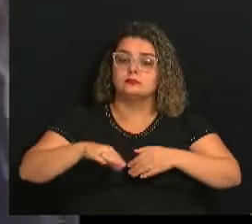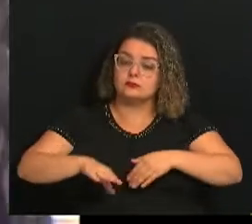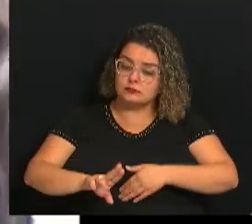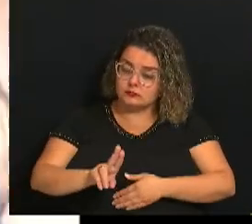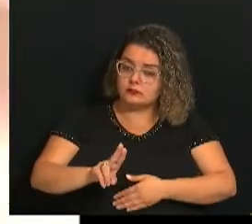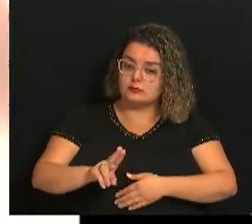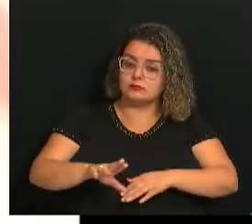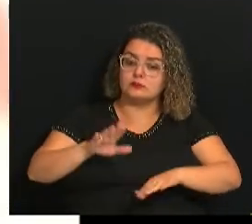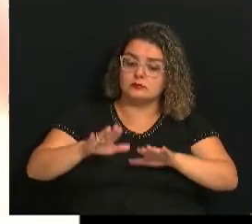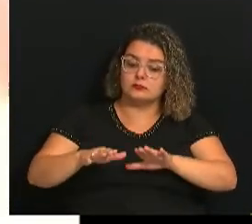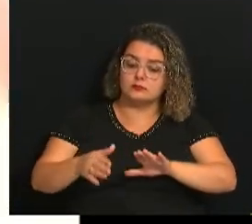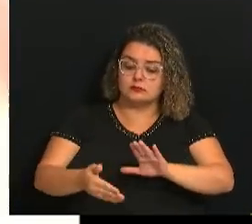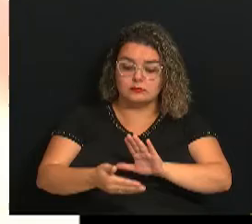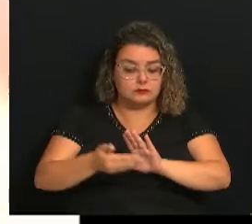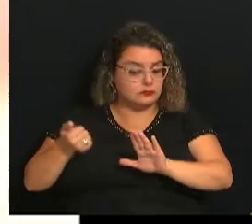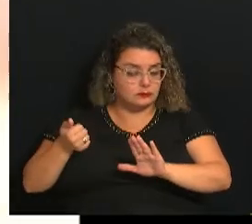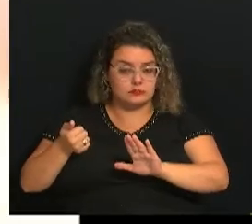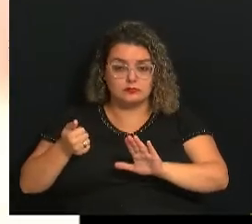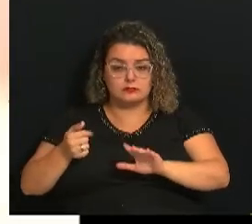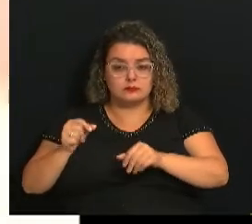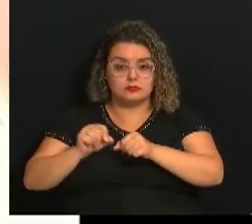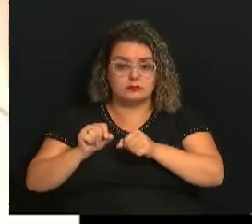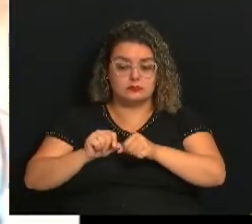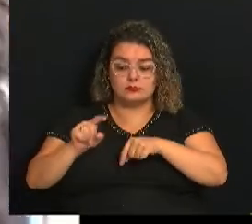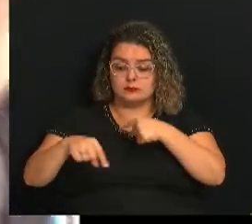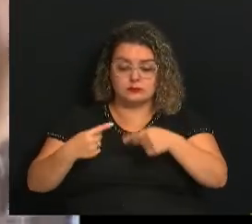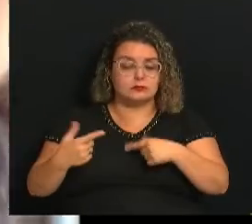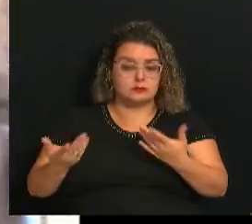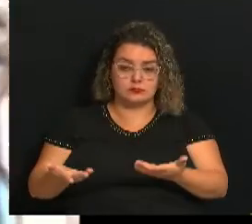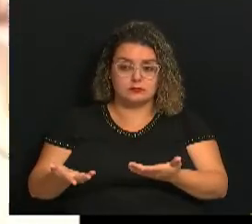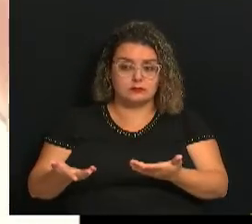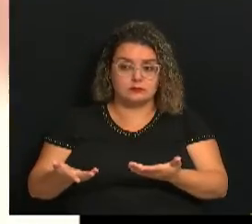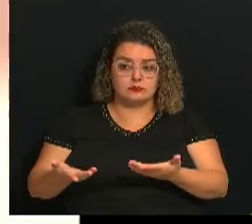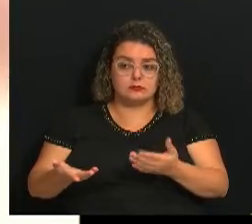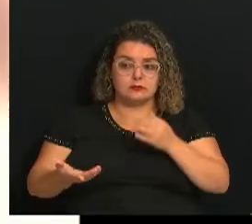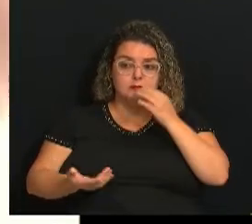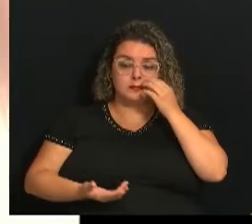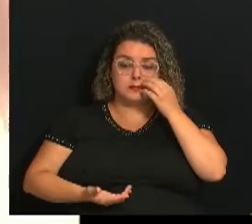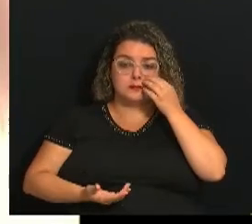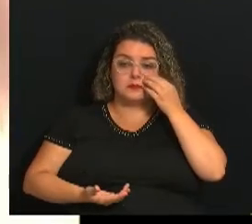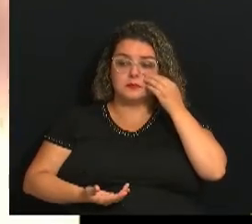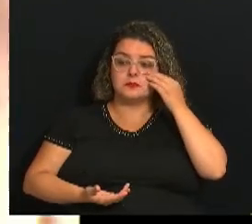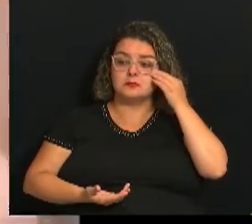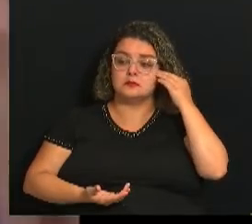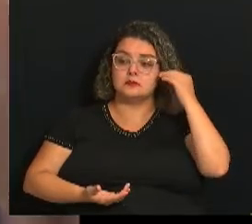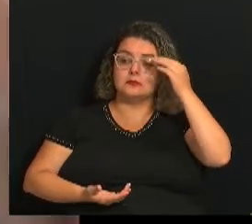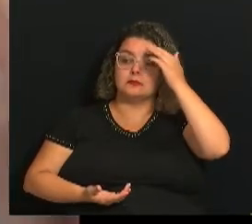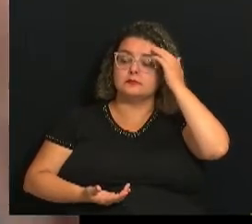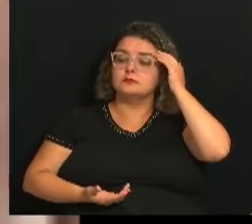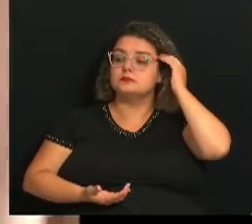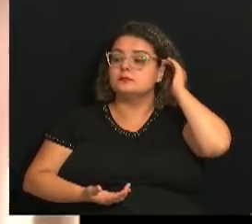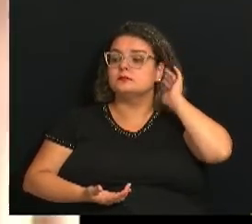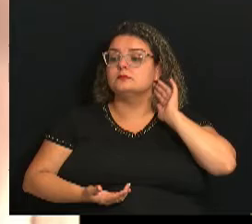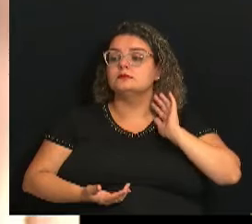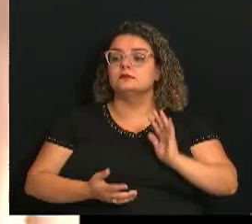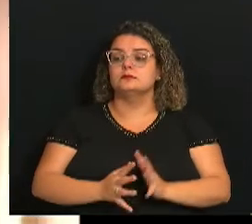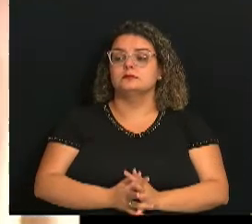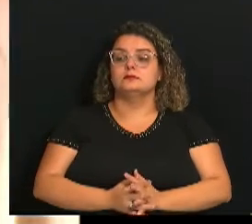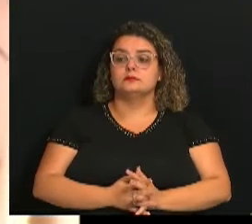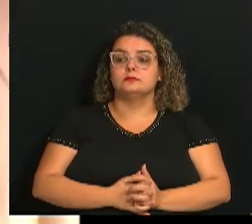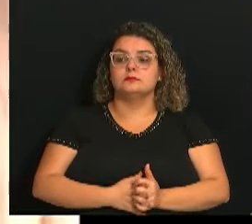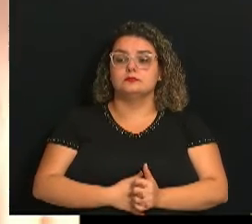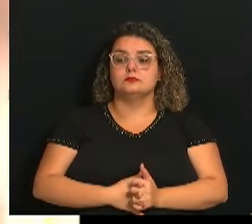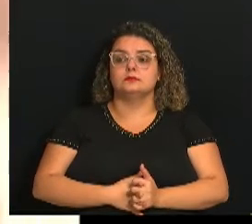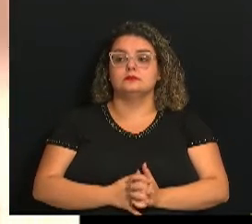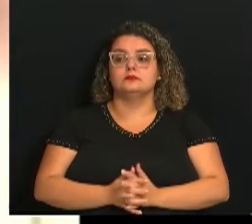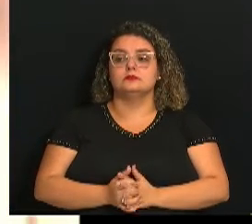funções para fazer outras que não foi aquelas para a qual eles se postularam o concurso para estar